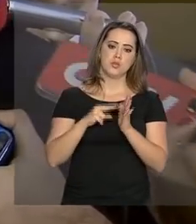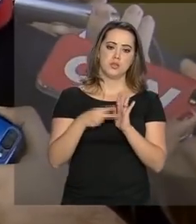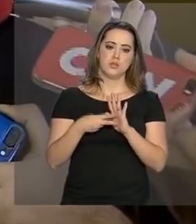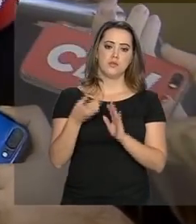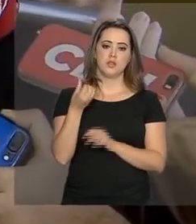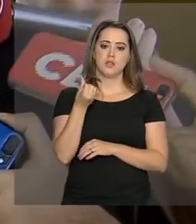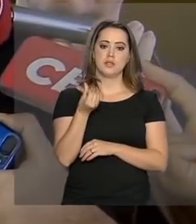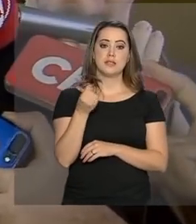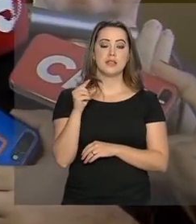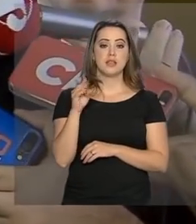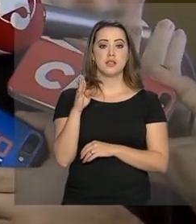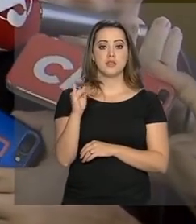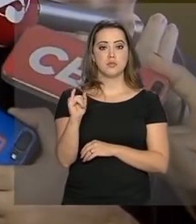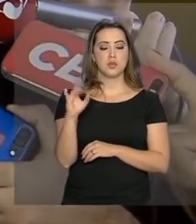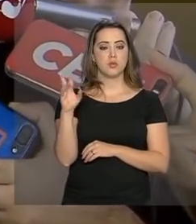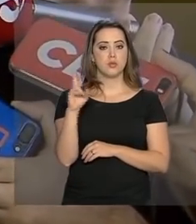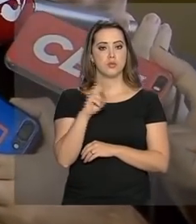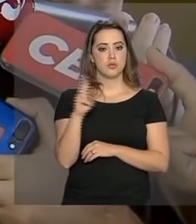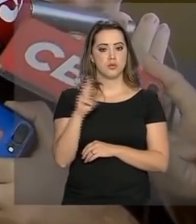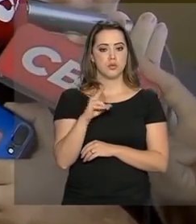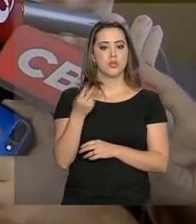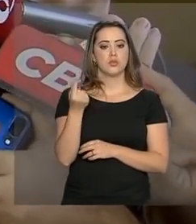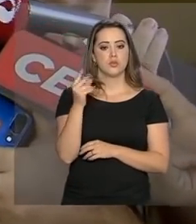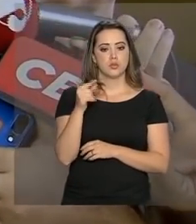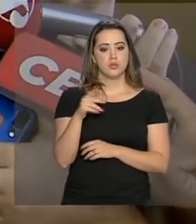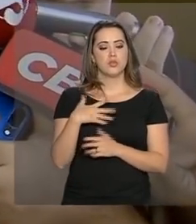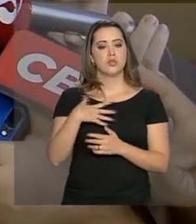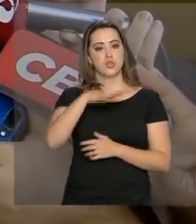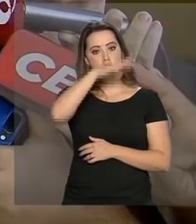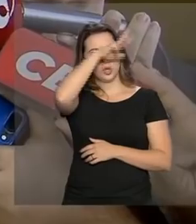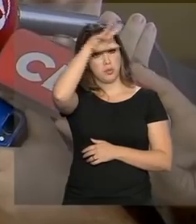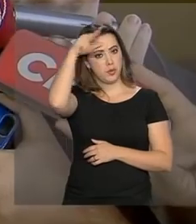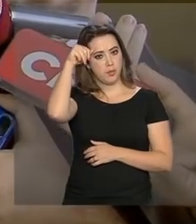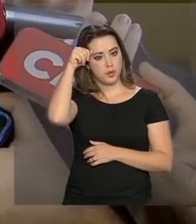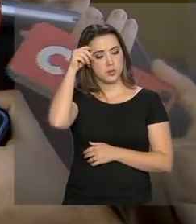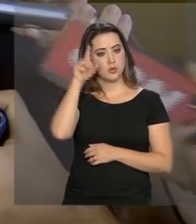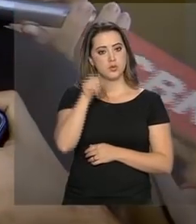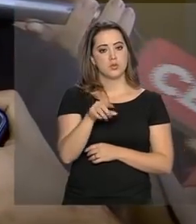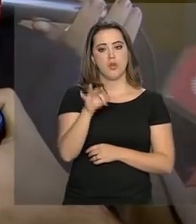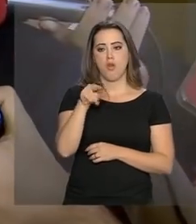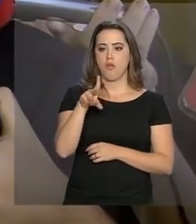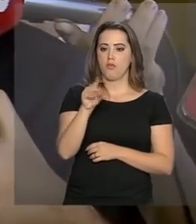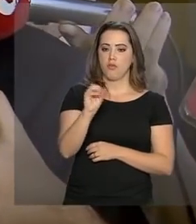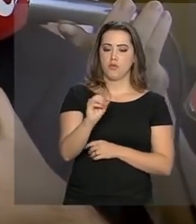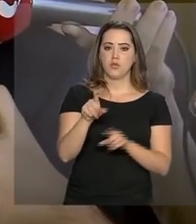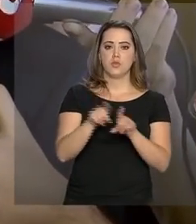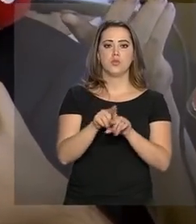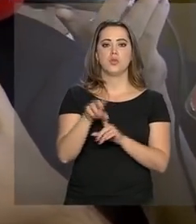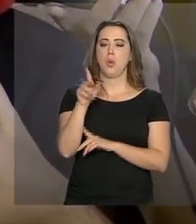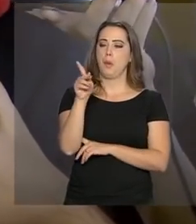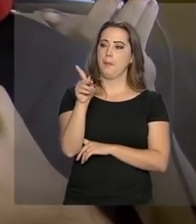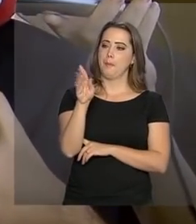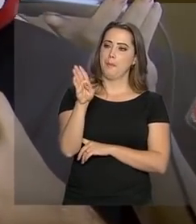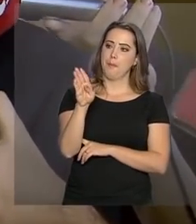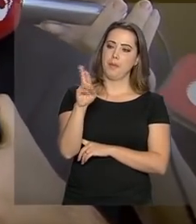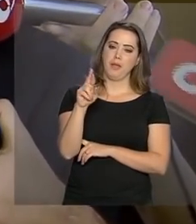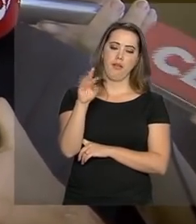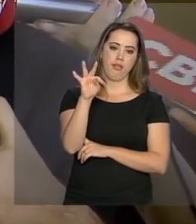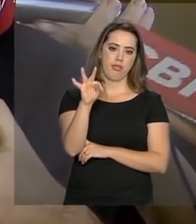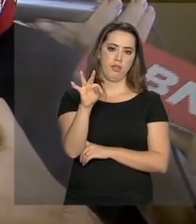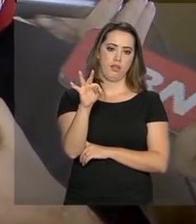reais. Então é dinheiro para o Fundo Amazônia, para o VLT na Rio de Janeiro,